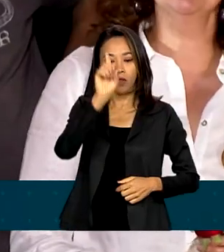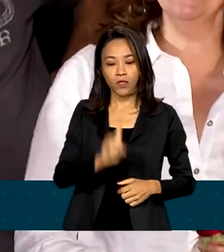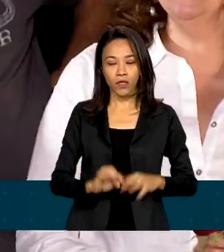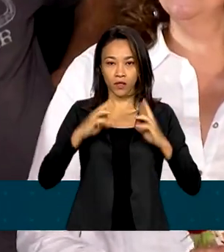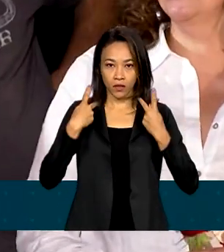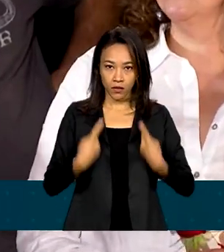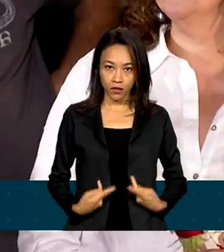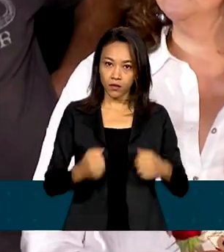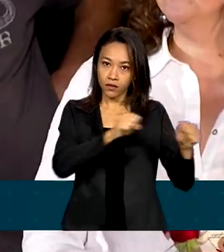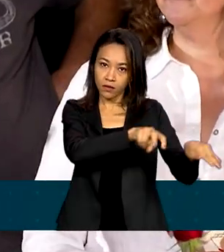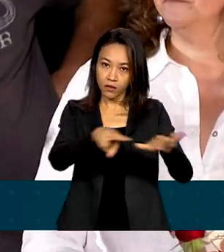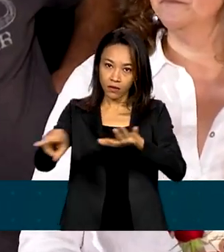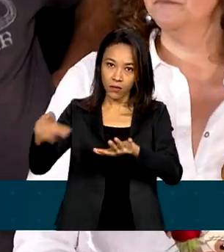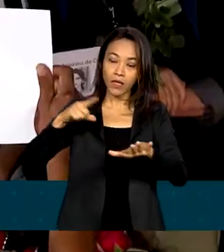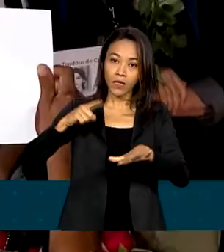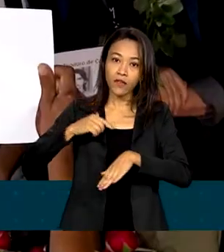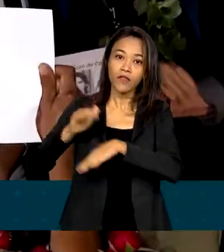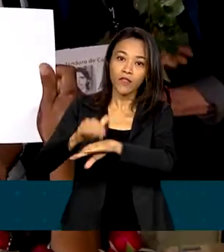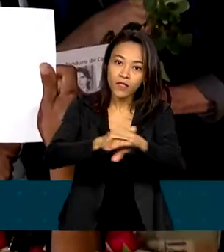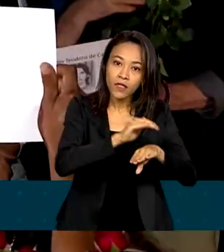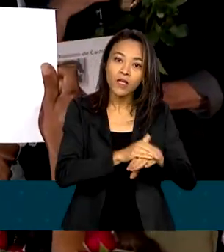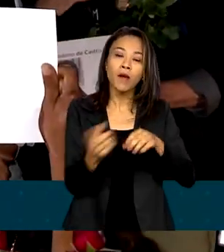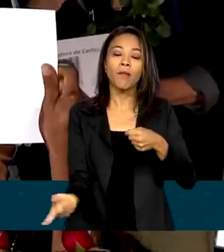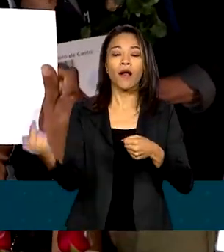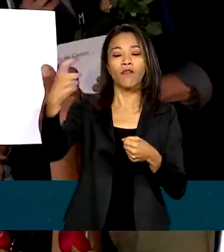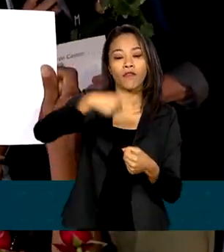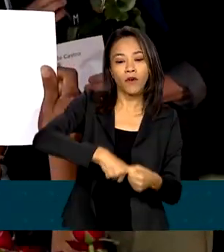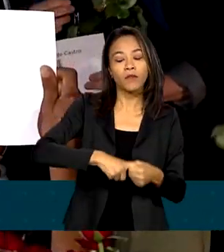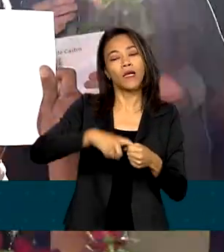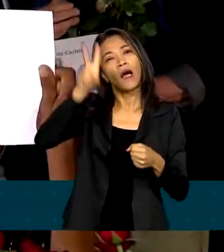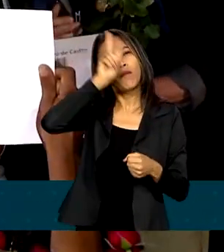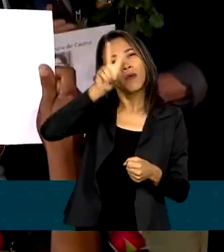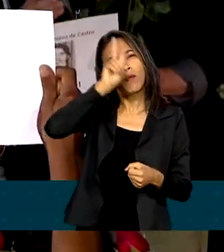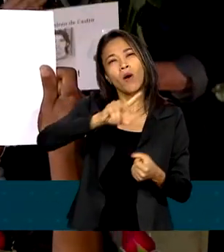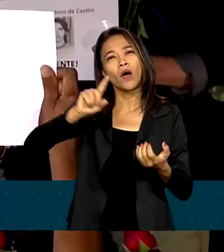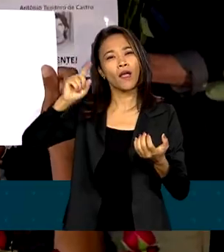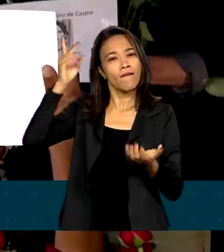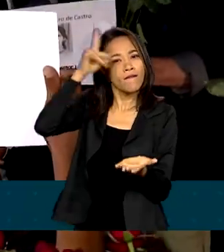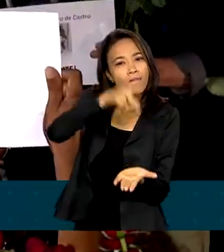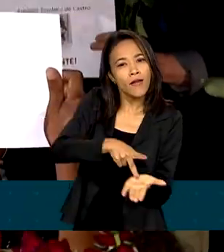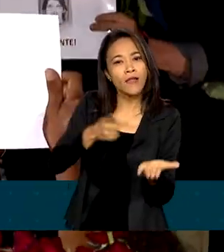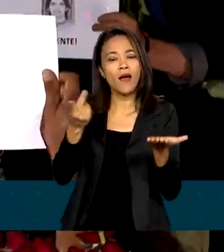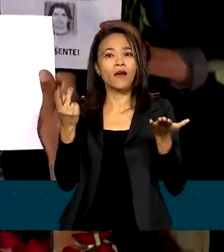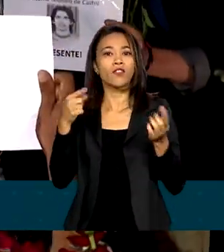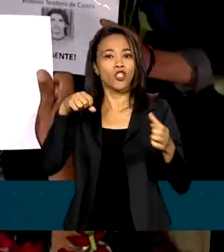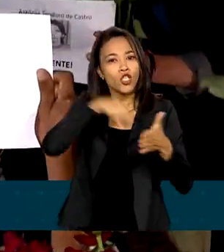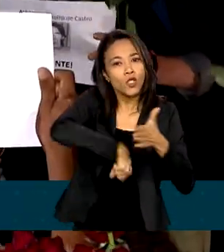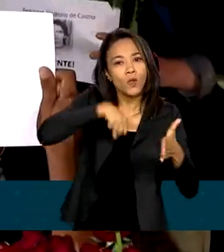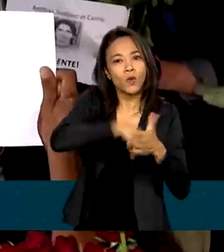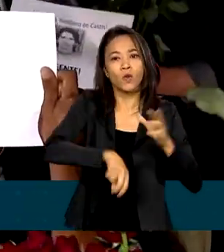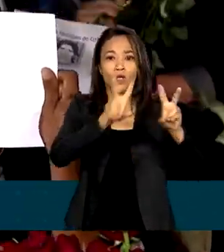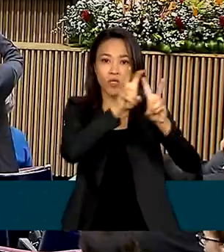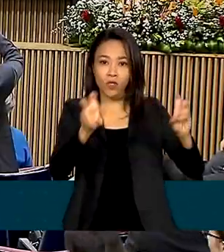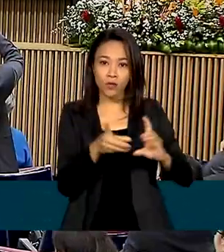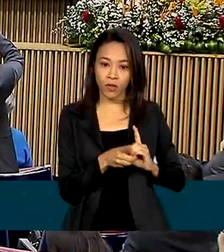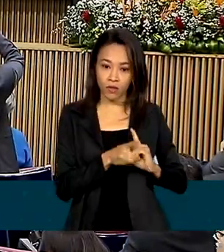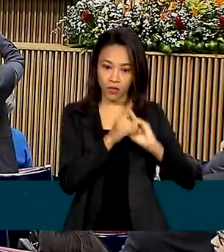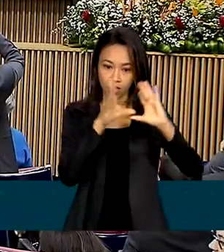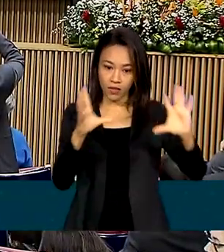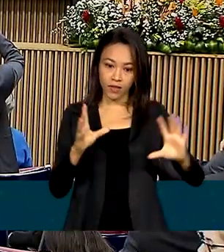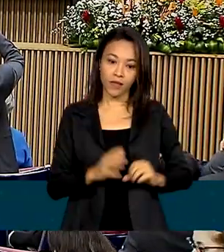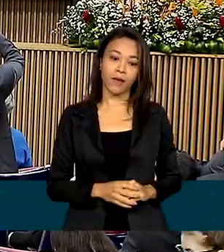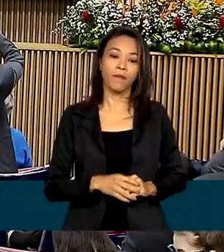semana contou com iniciativas para retomar a preservação da memória, da verdade e a luta pela democracia. Uma